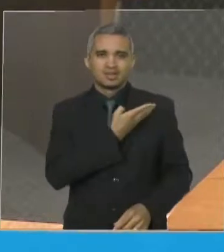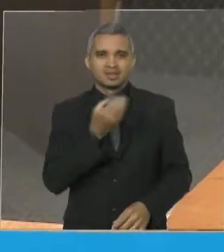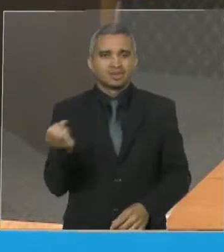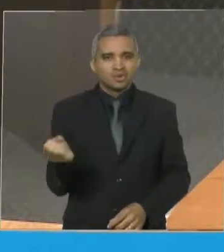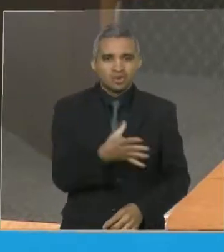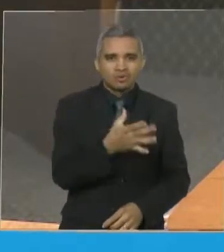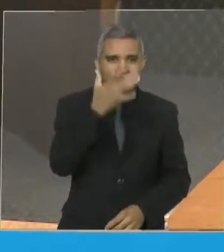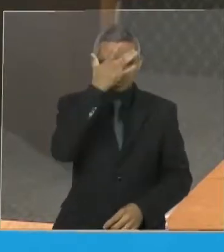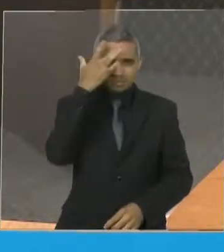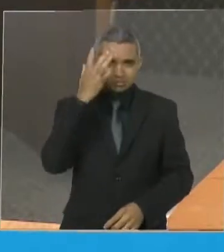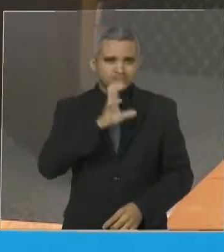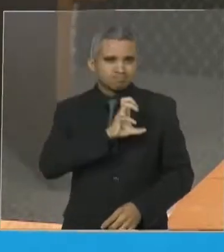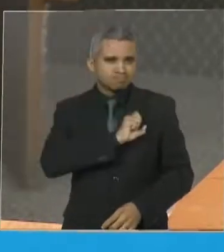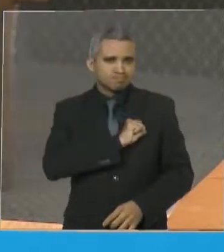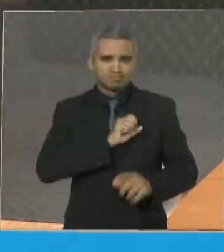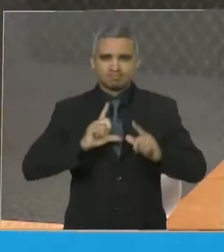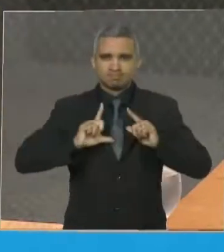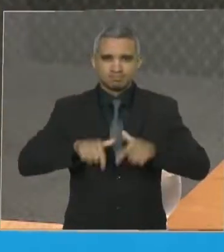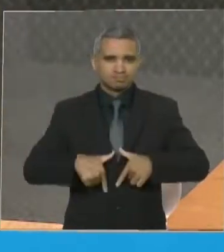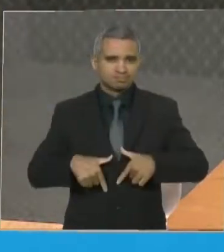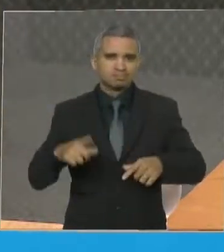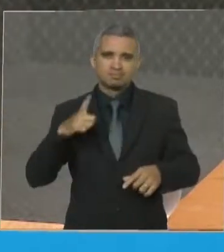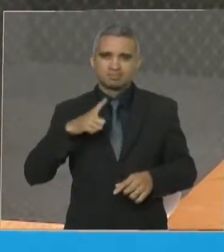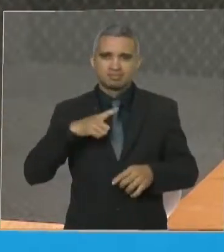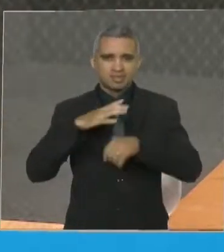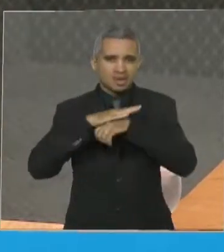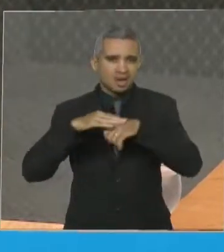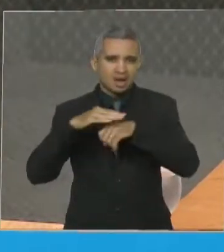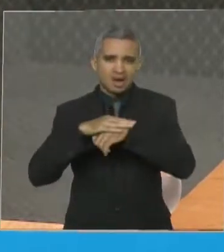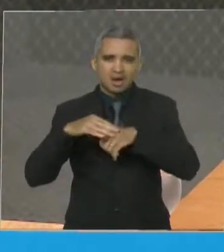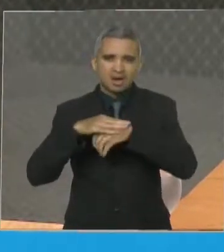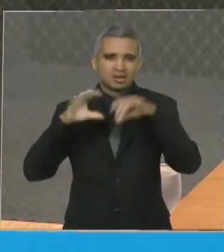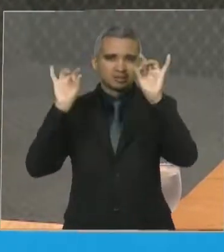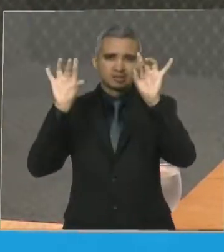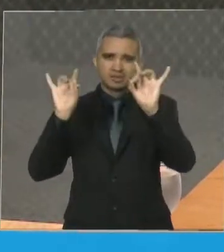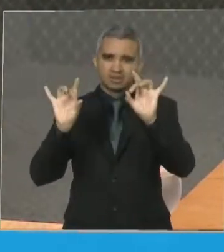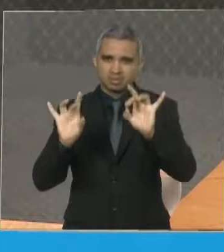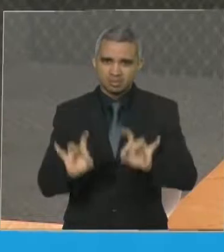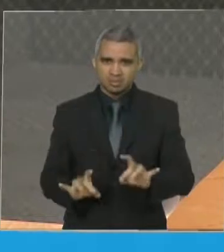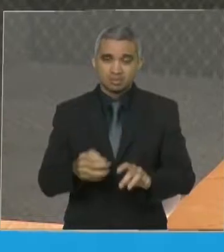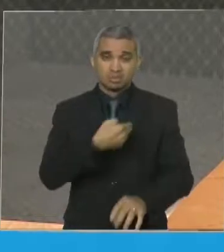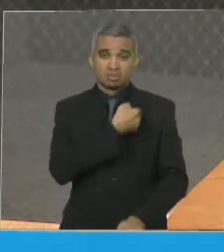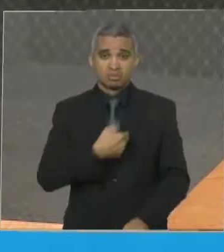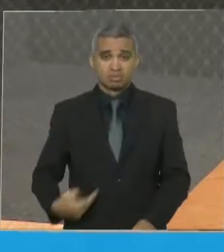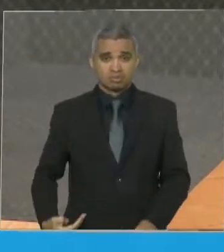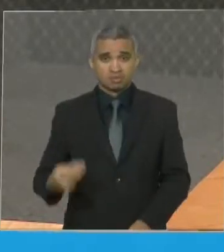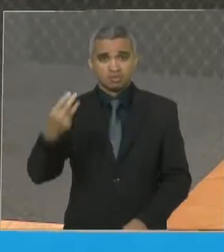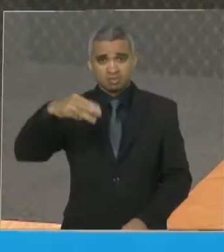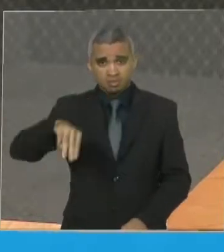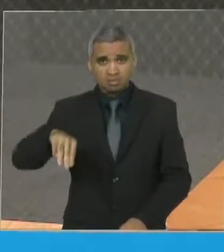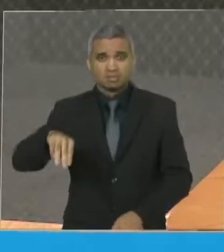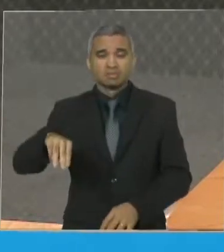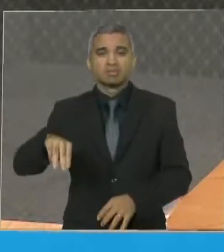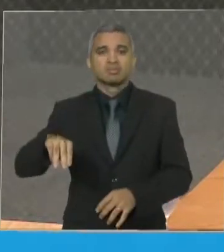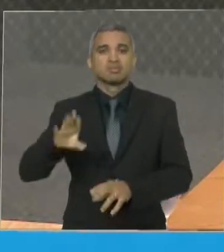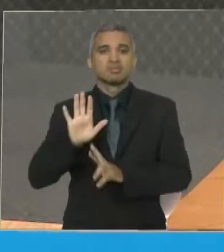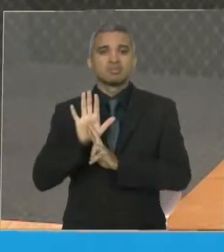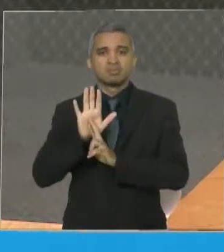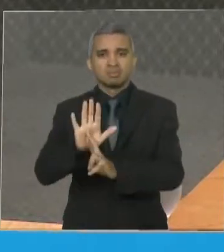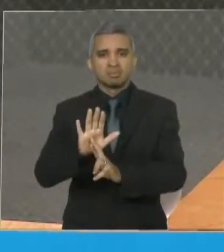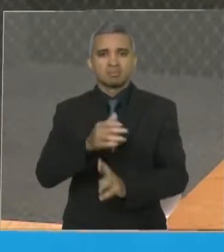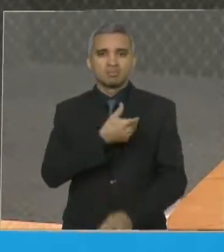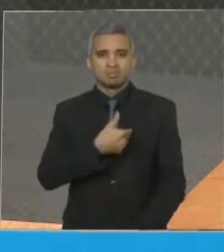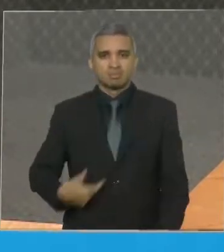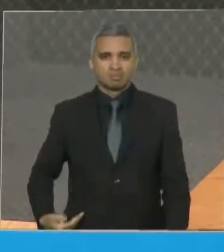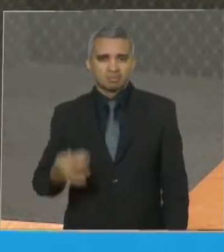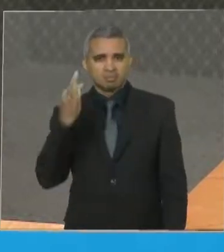Israel, que tem um carinho muito especial pelo Estado de Israel, e o governo do Maranhão, através do nosso governador Flávio Dino, também tem